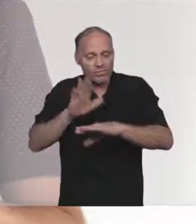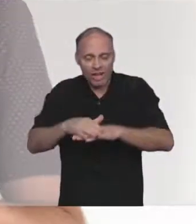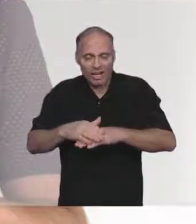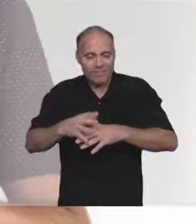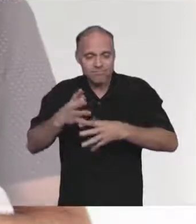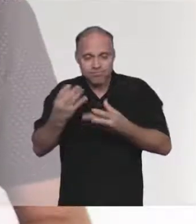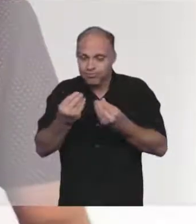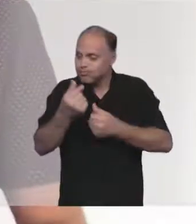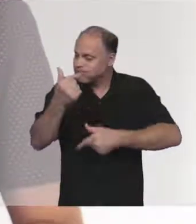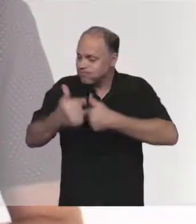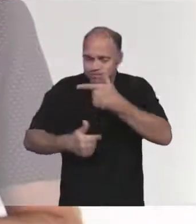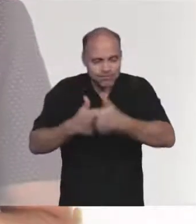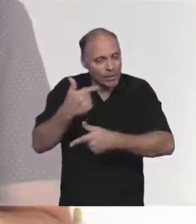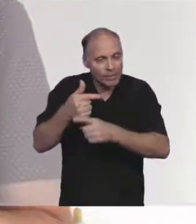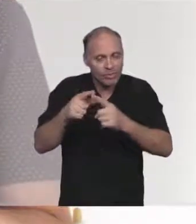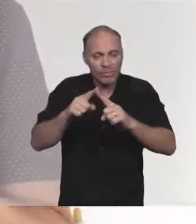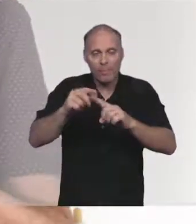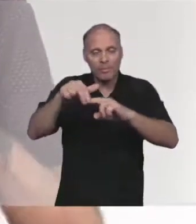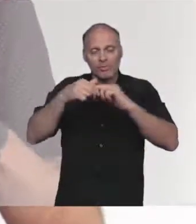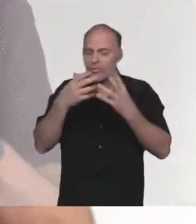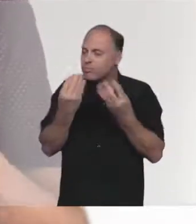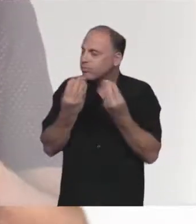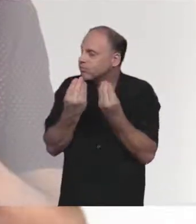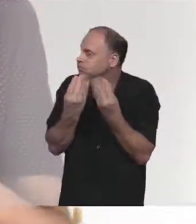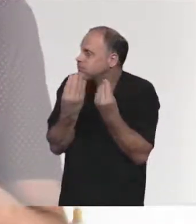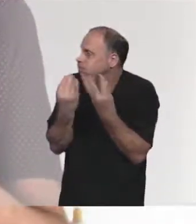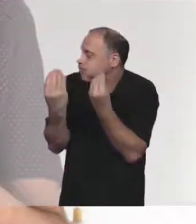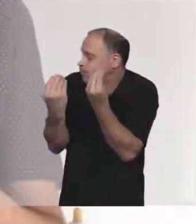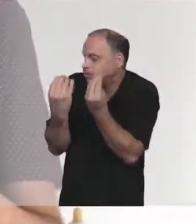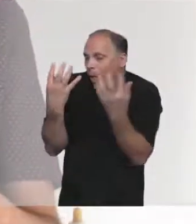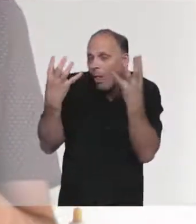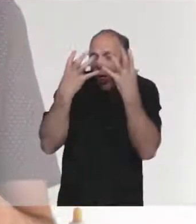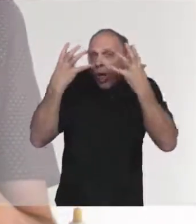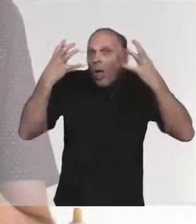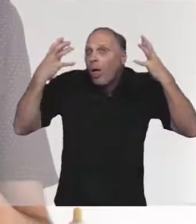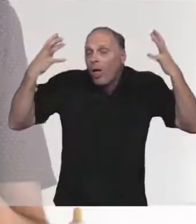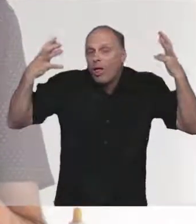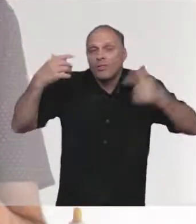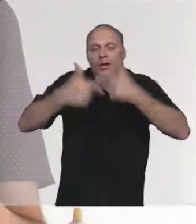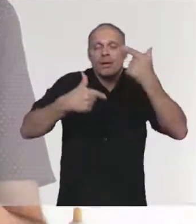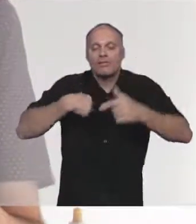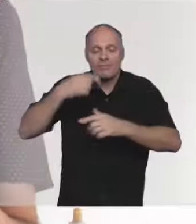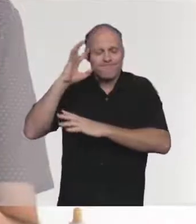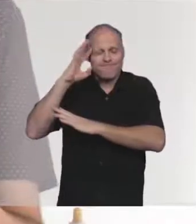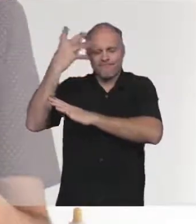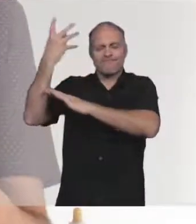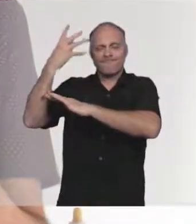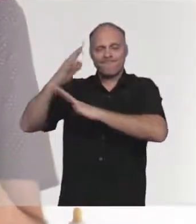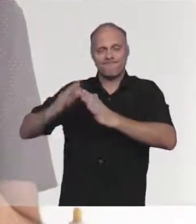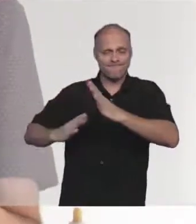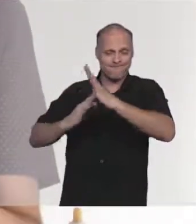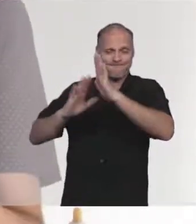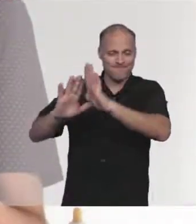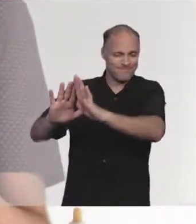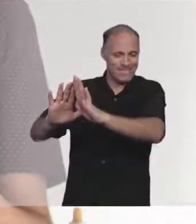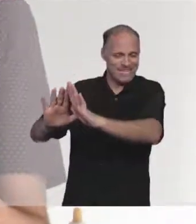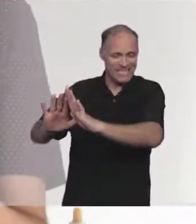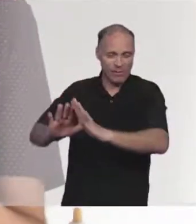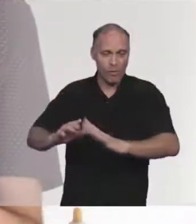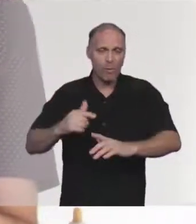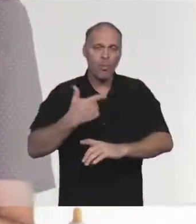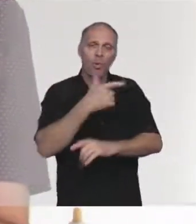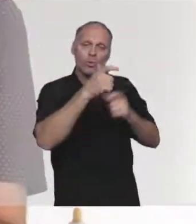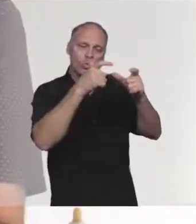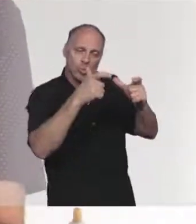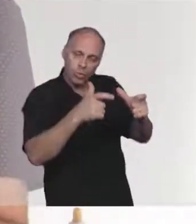era excesso. Eu acho que foi tanto excesso que eu decidi ir para um outro lugar,